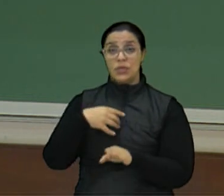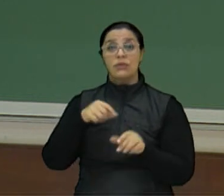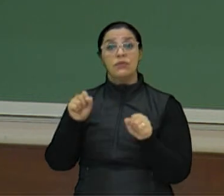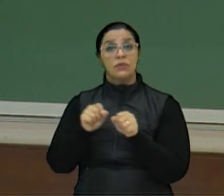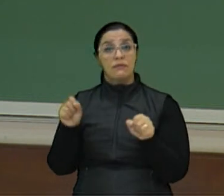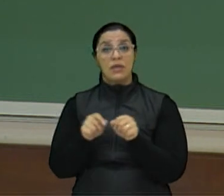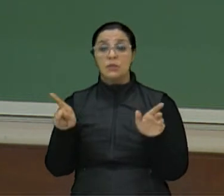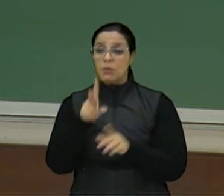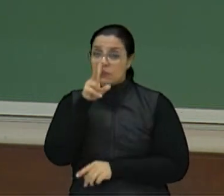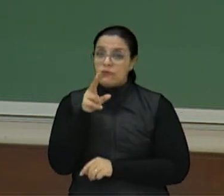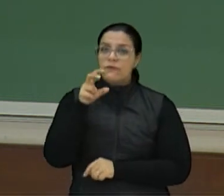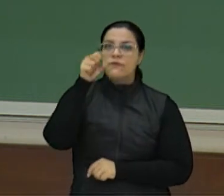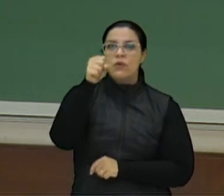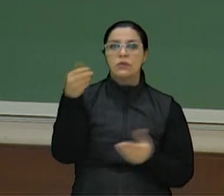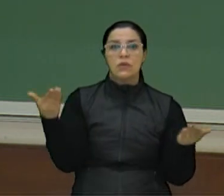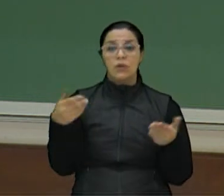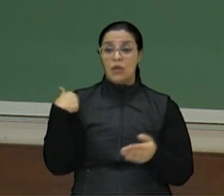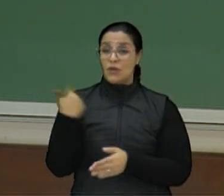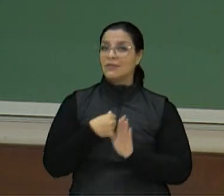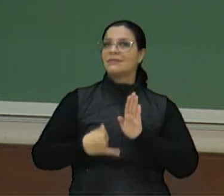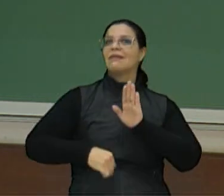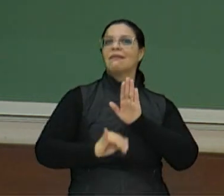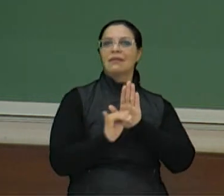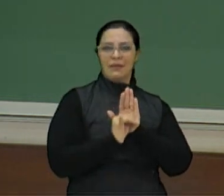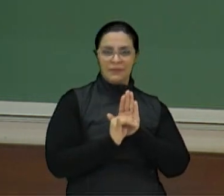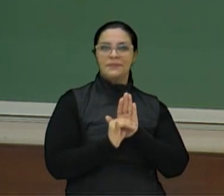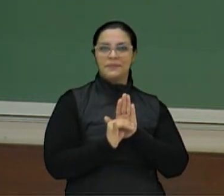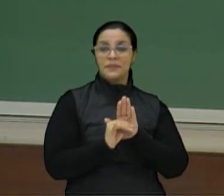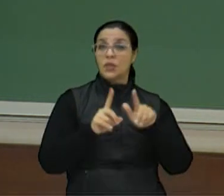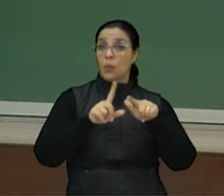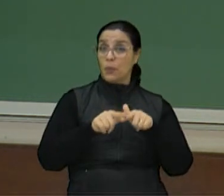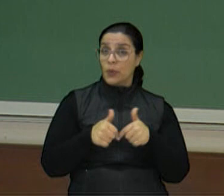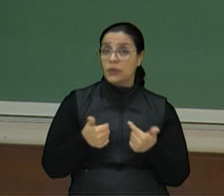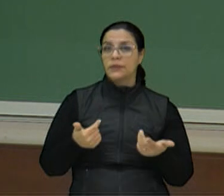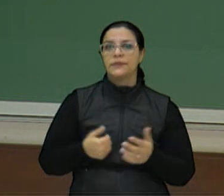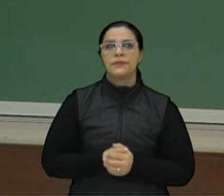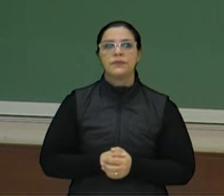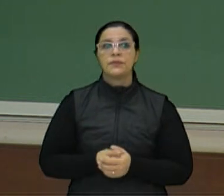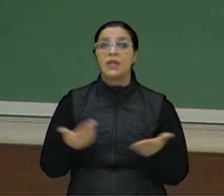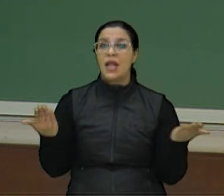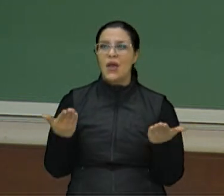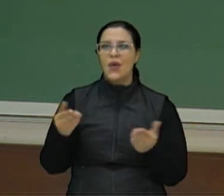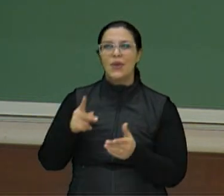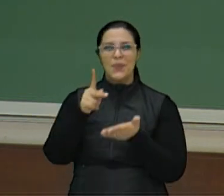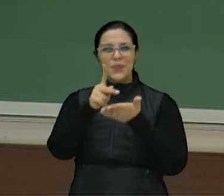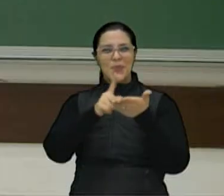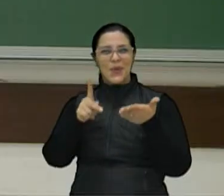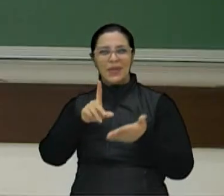e no fortalecimento de nossas identidades. Por isso, o Drummond,